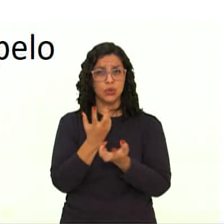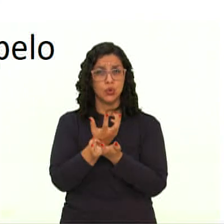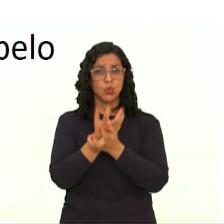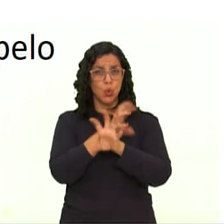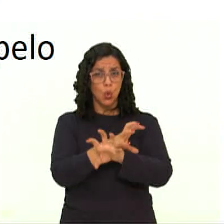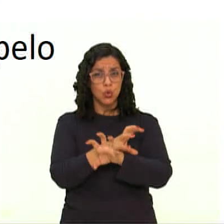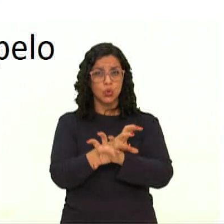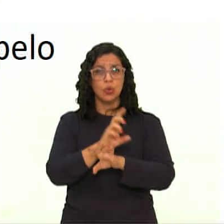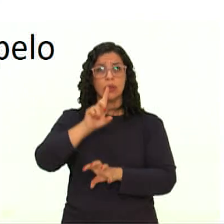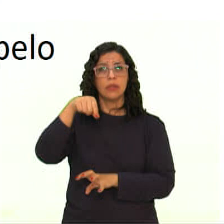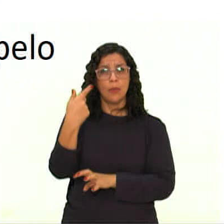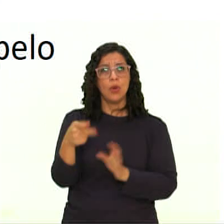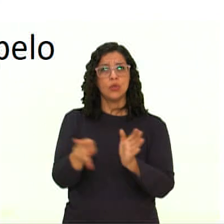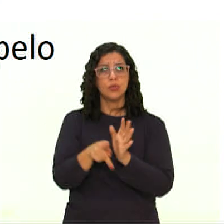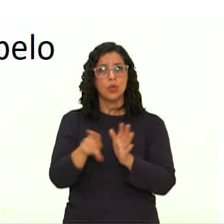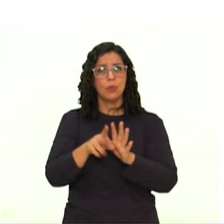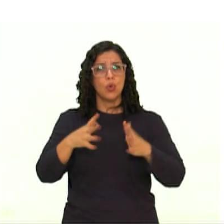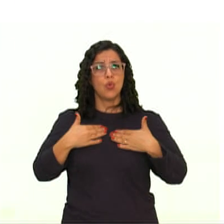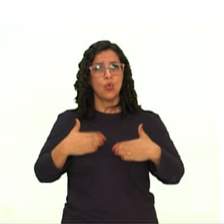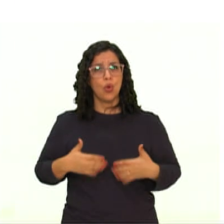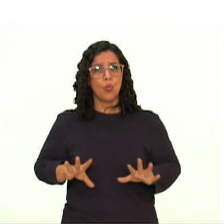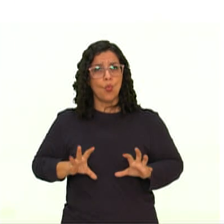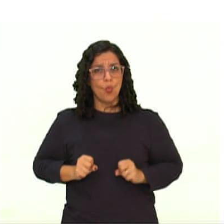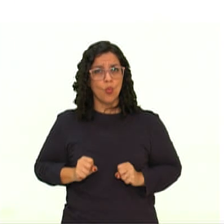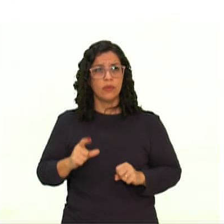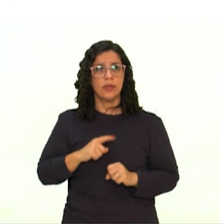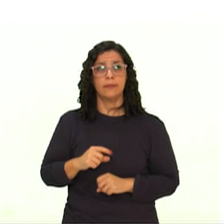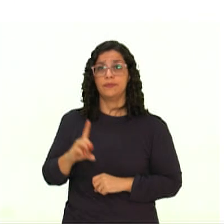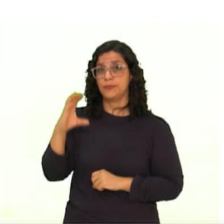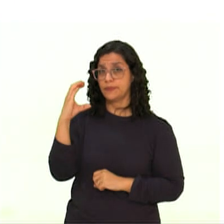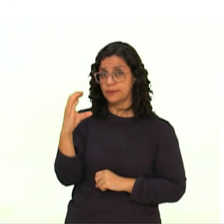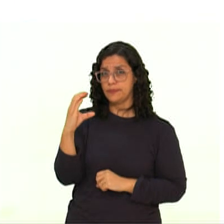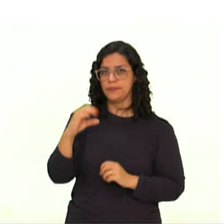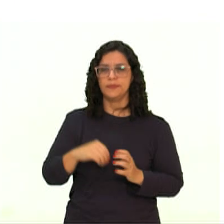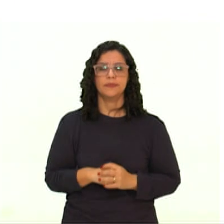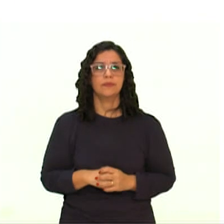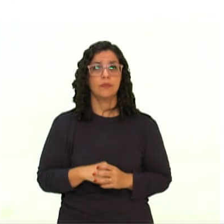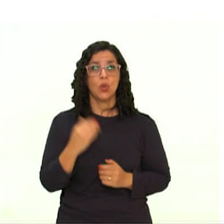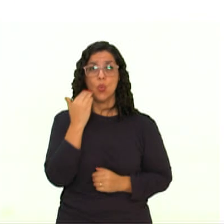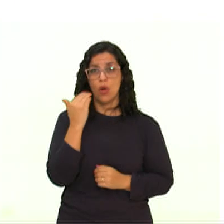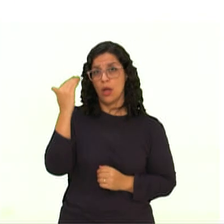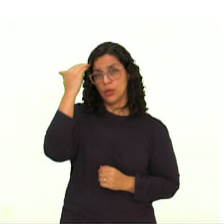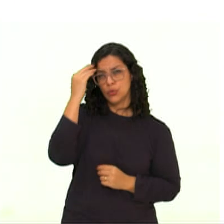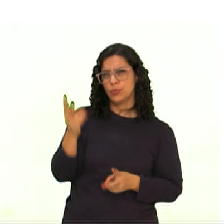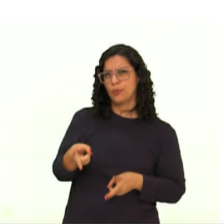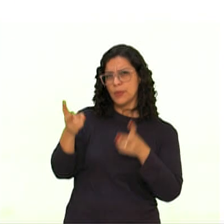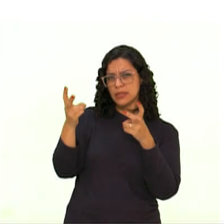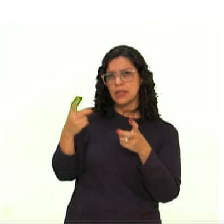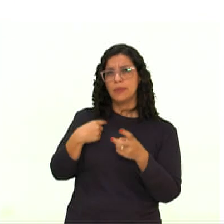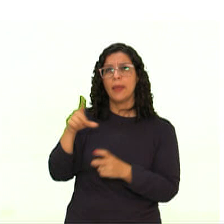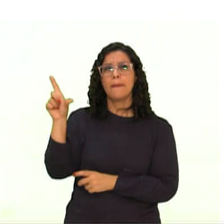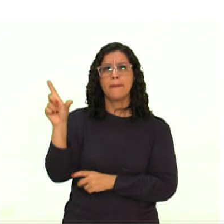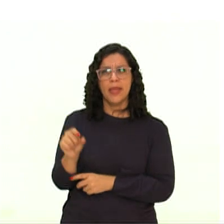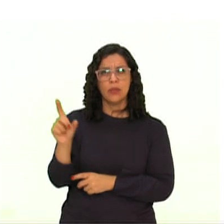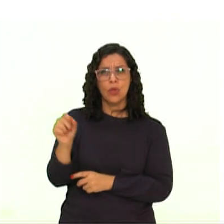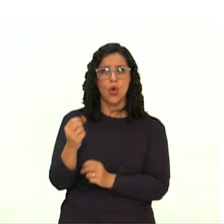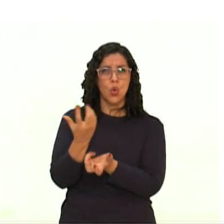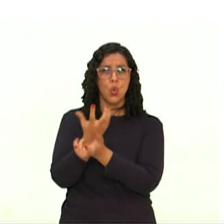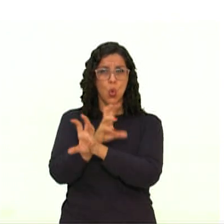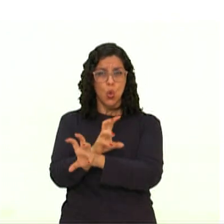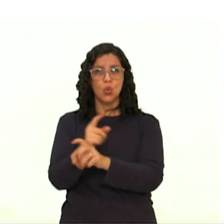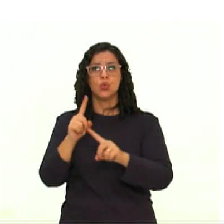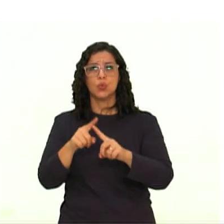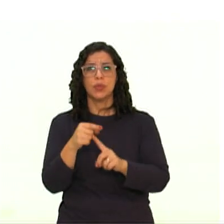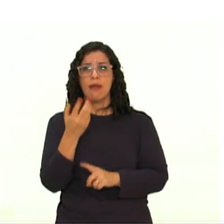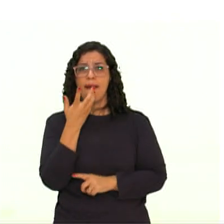que posteriormente serão absorvidos pelo corpo. Letra C. No adulto, observa-se um número menor de ossos, pois